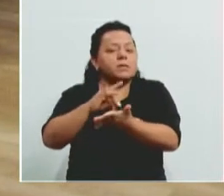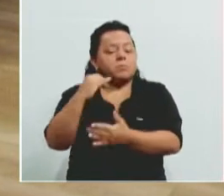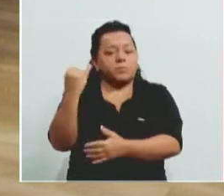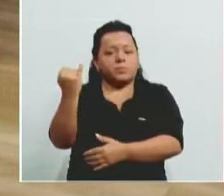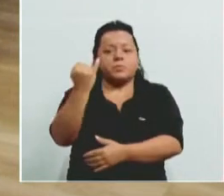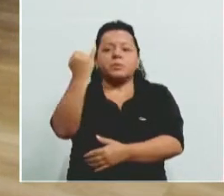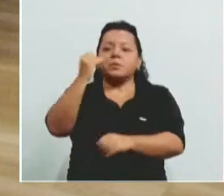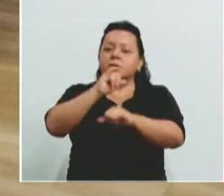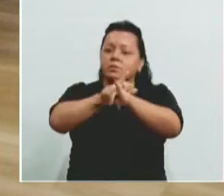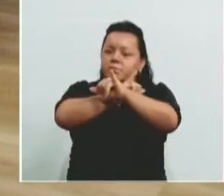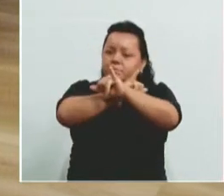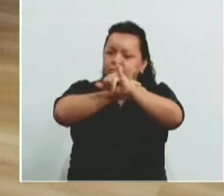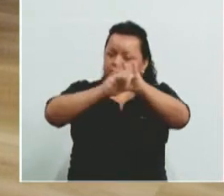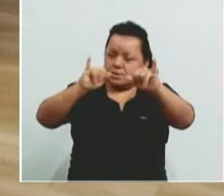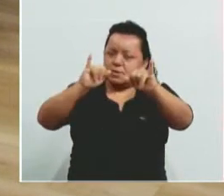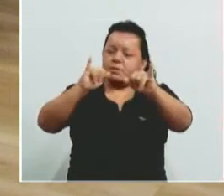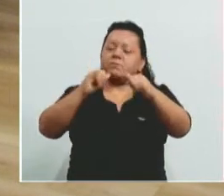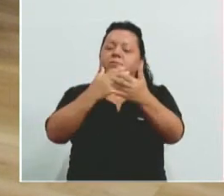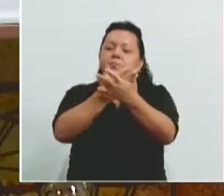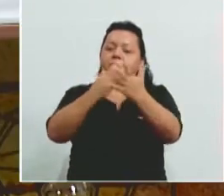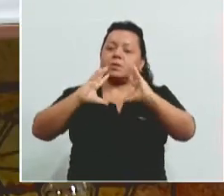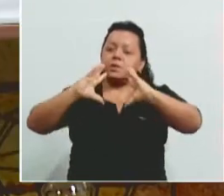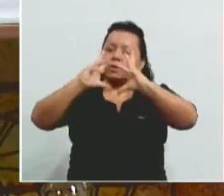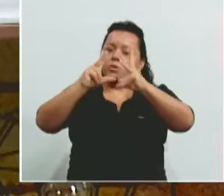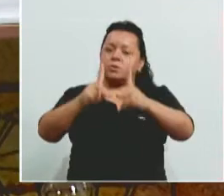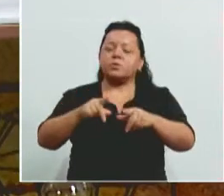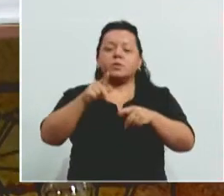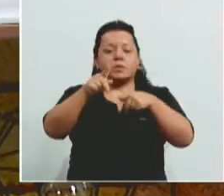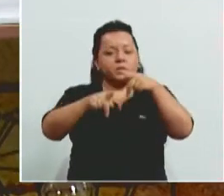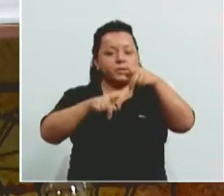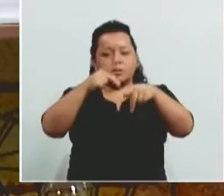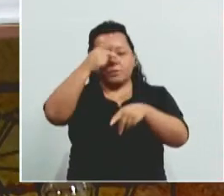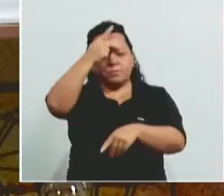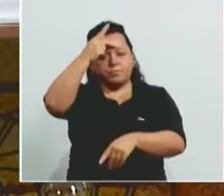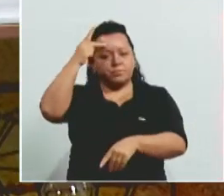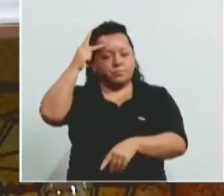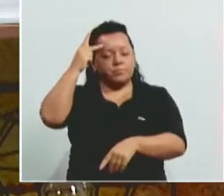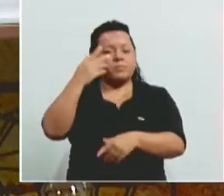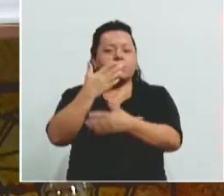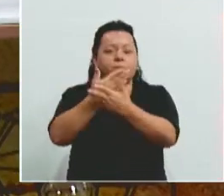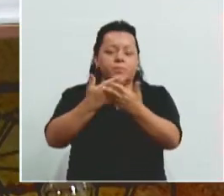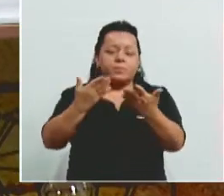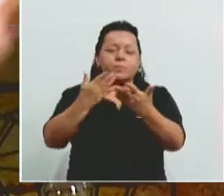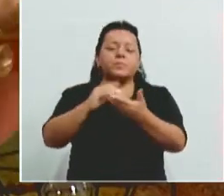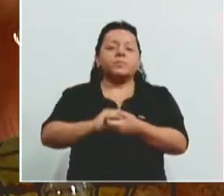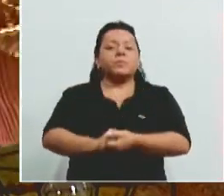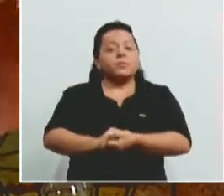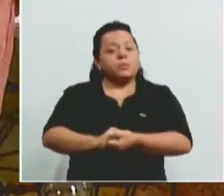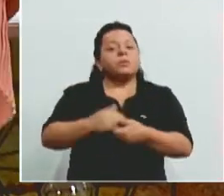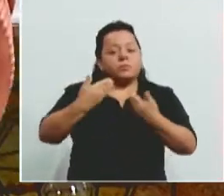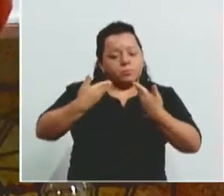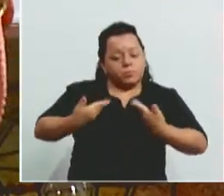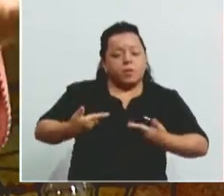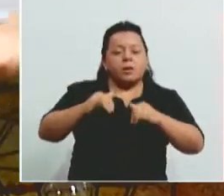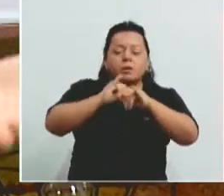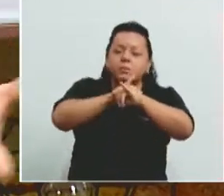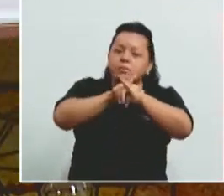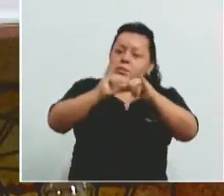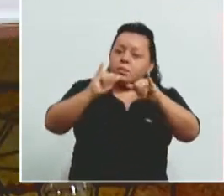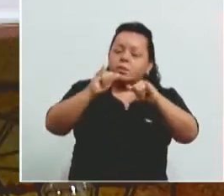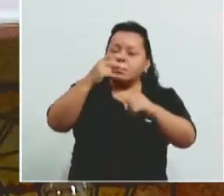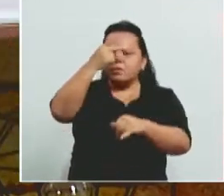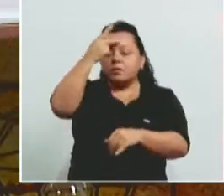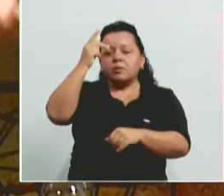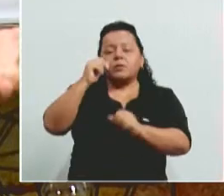essa informação para todos os públicos. Obrigada, viu? Eu que agradeço, fico à disposição para informar o público, tentar falar de uma forma bem clara